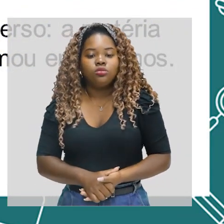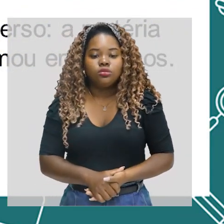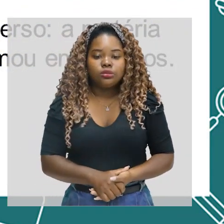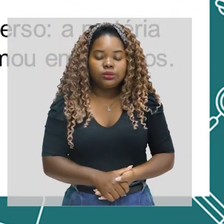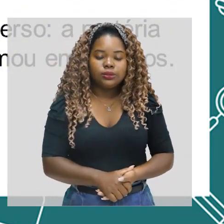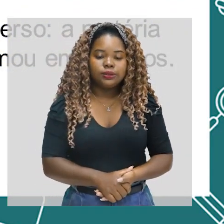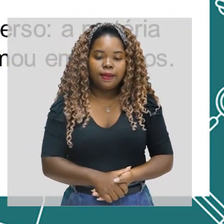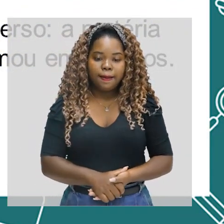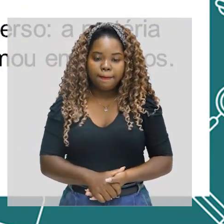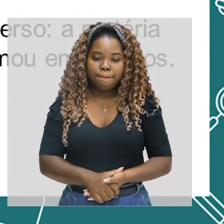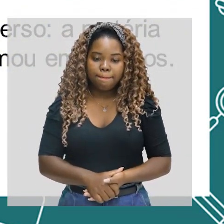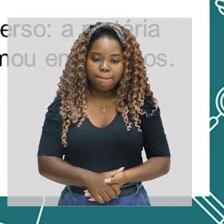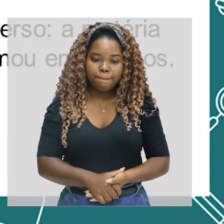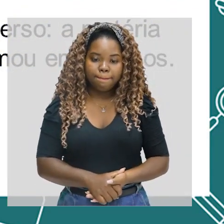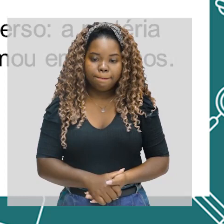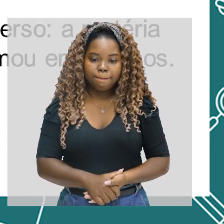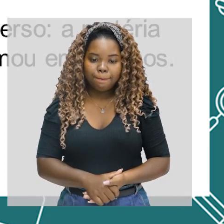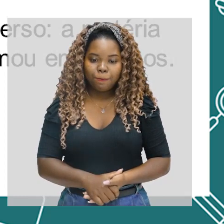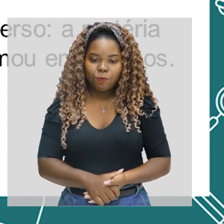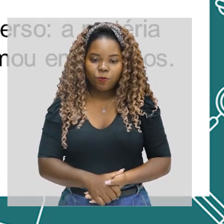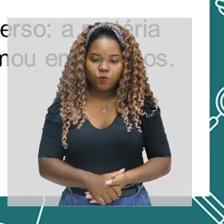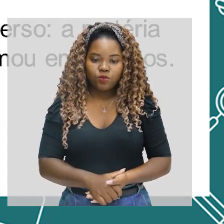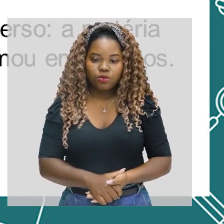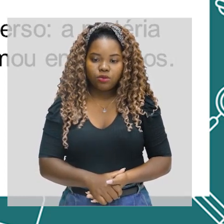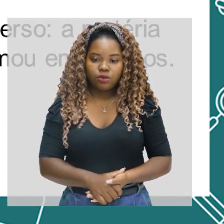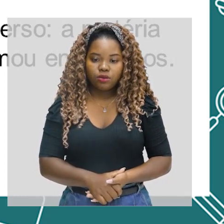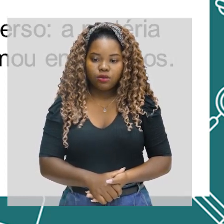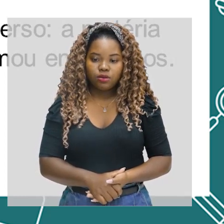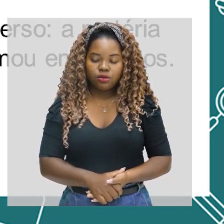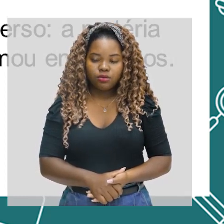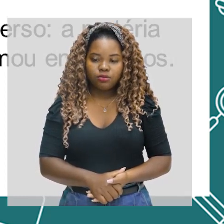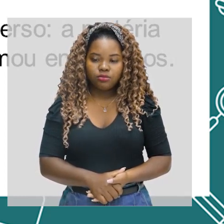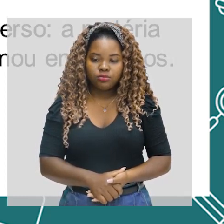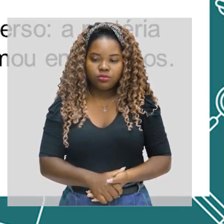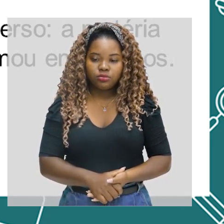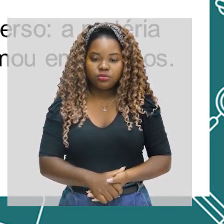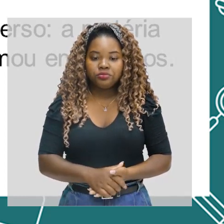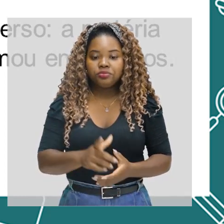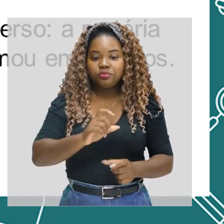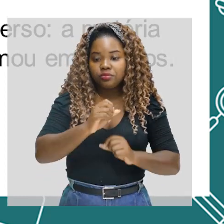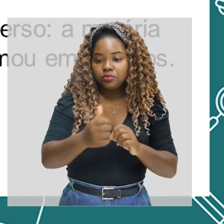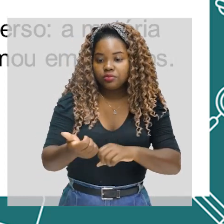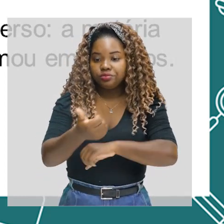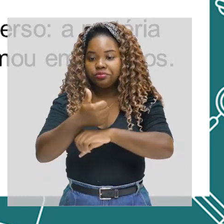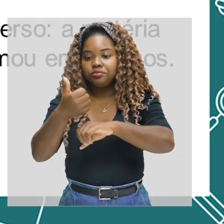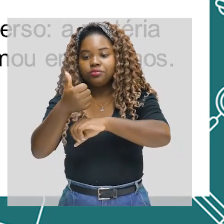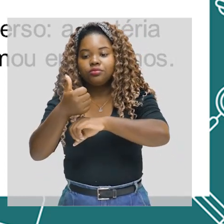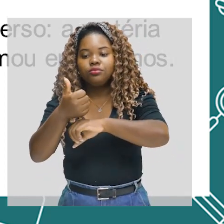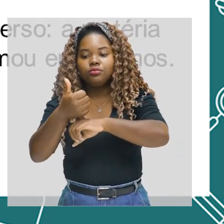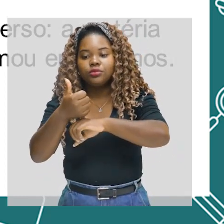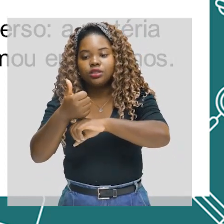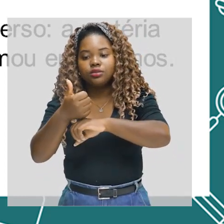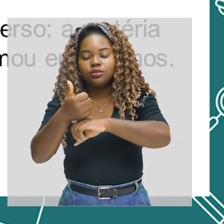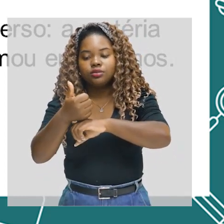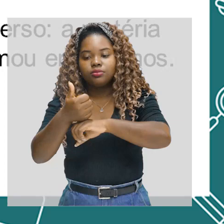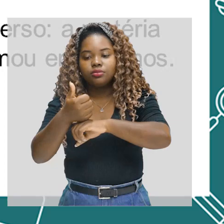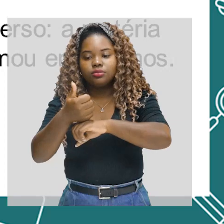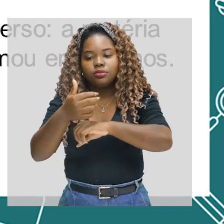Bom, então aqui nós vamos ter o seguinte. Ó, os primeiros filósofos,